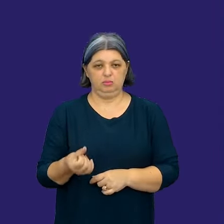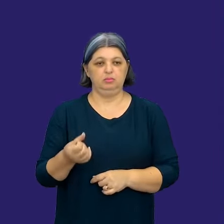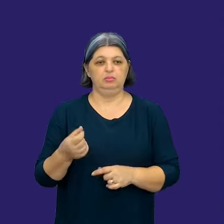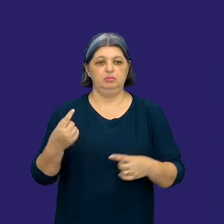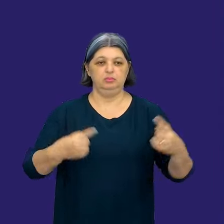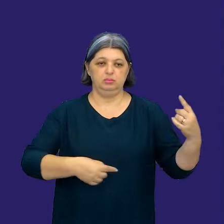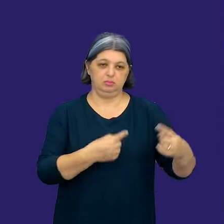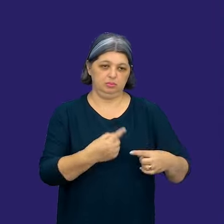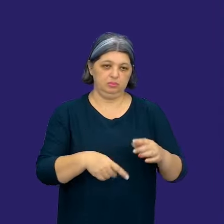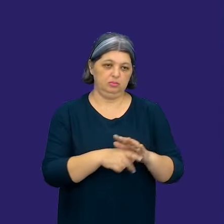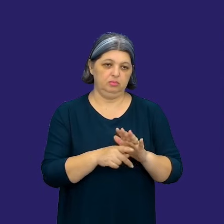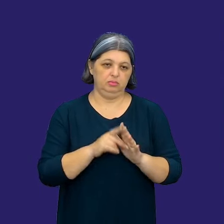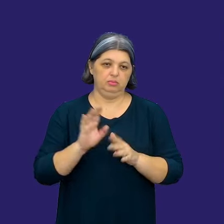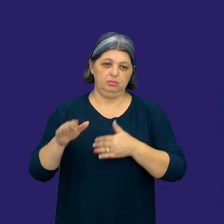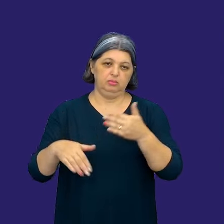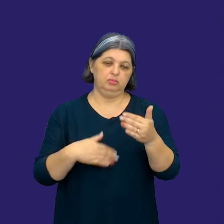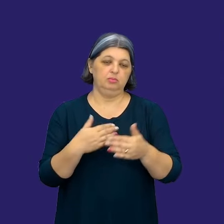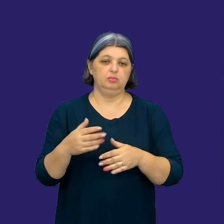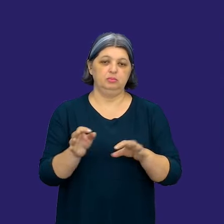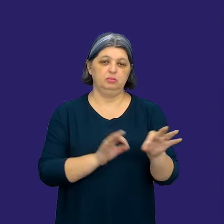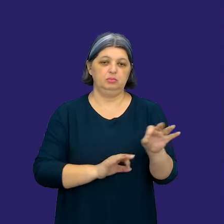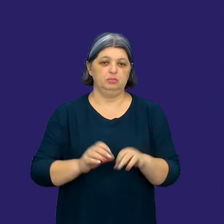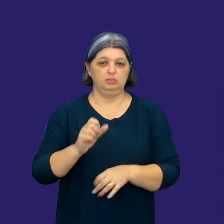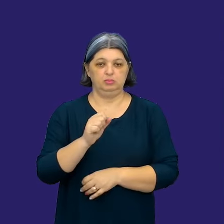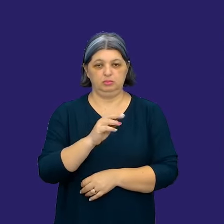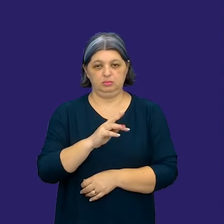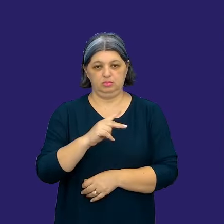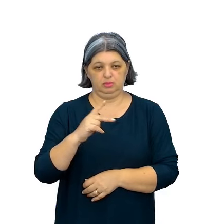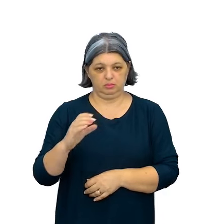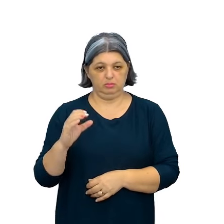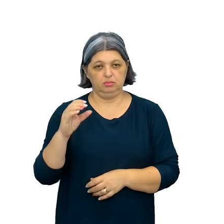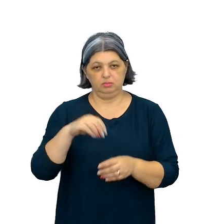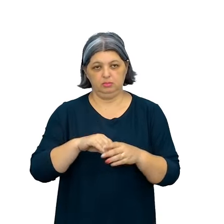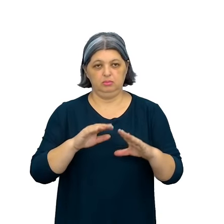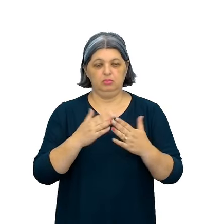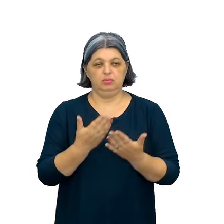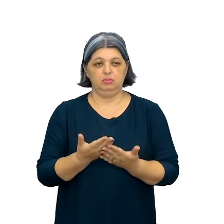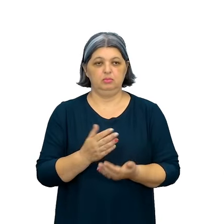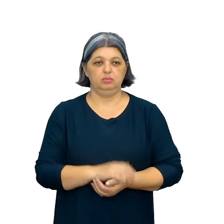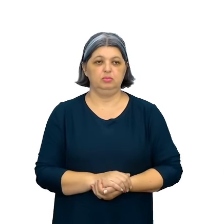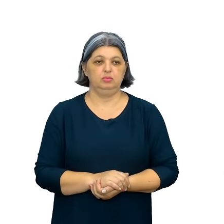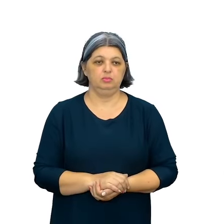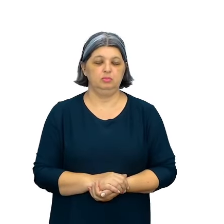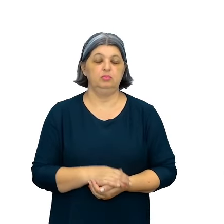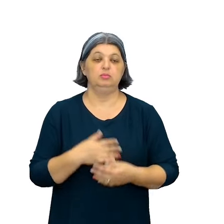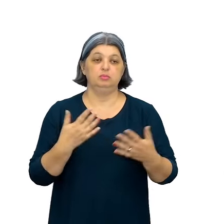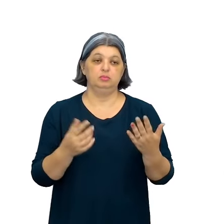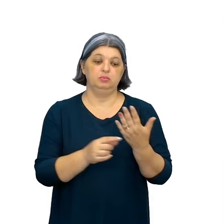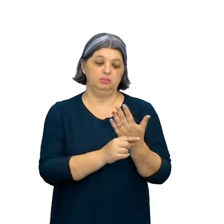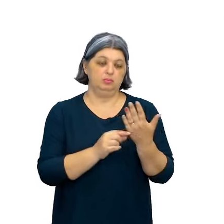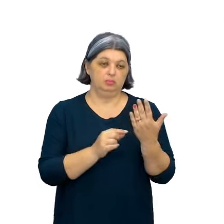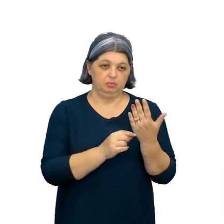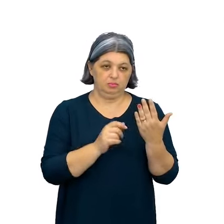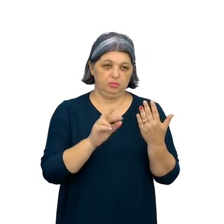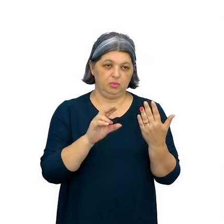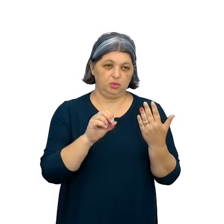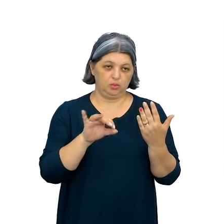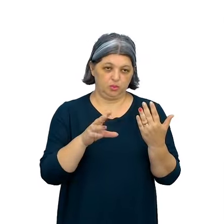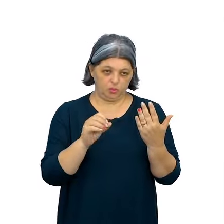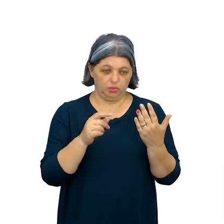ser discutida no desdobramento e planejamento na TPC da escola. Assim, segundo Rojo, há